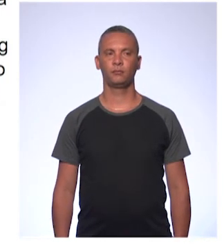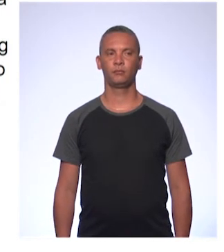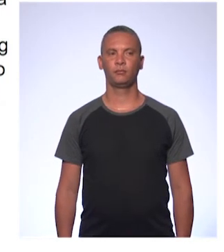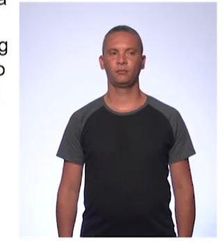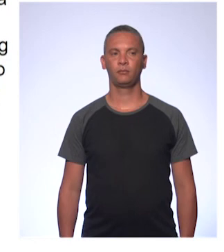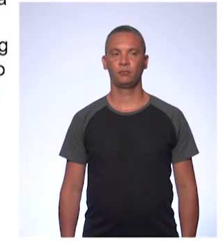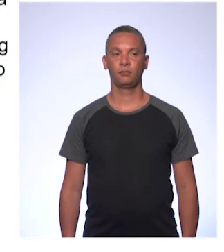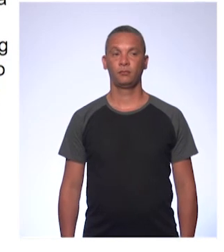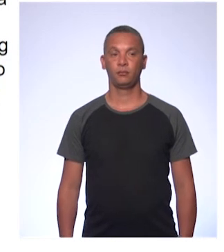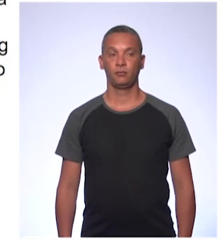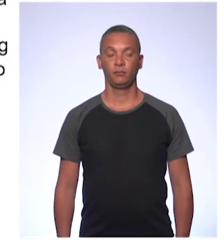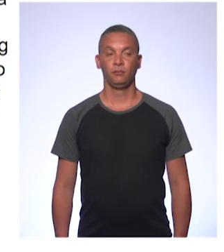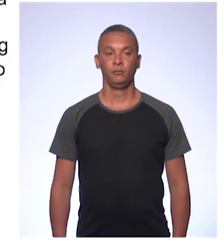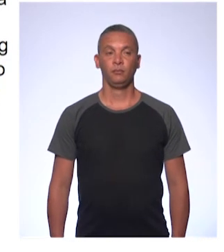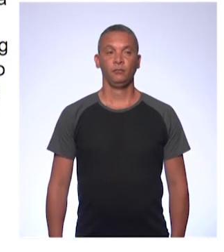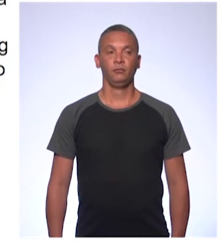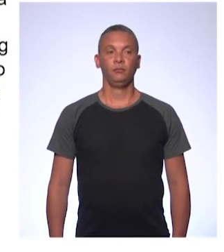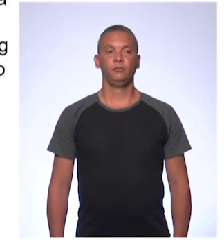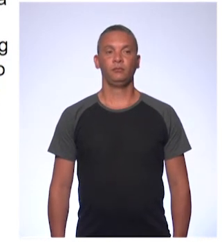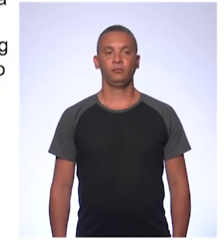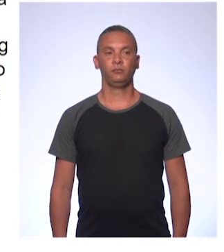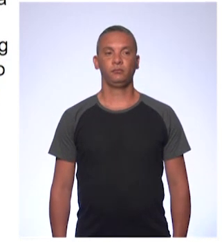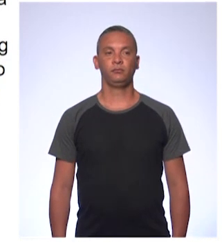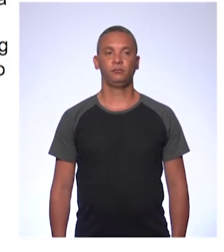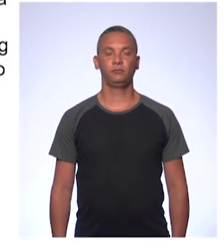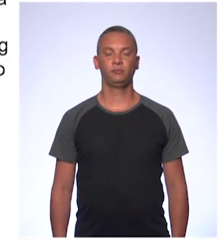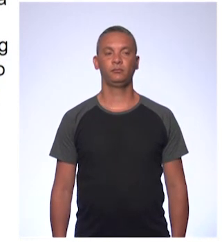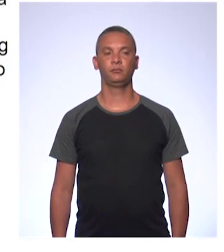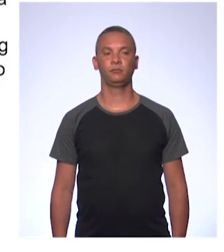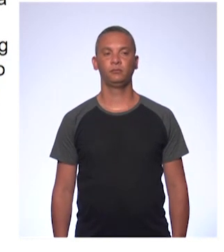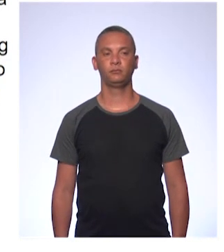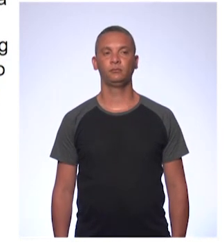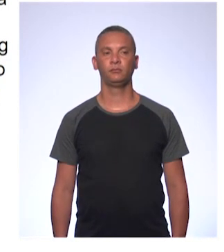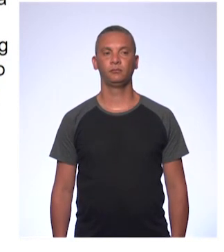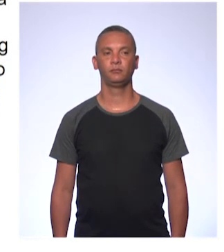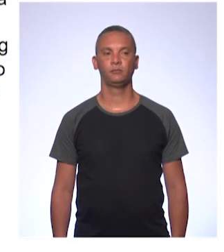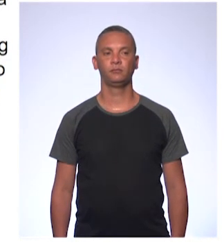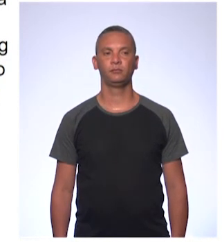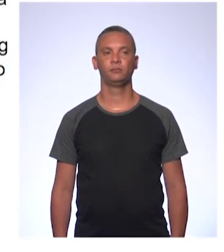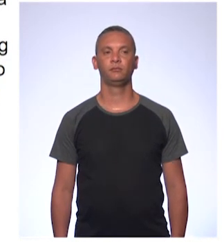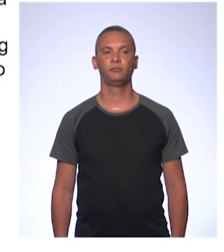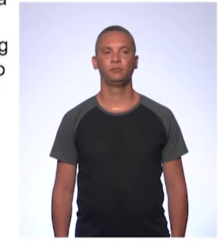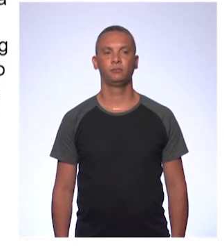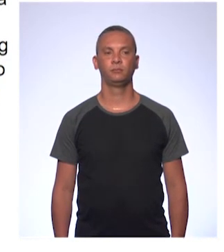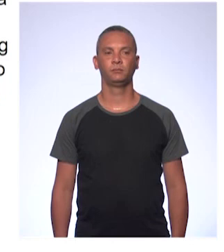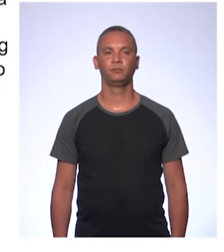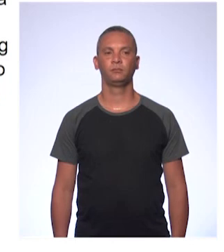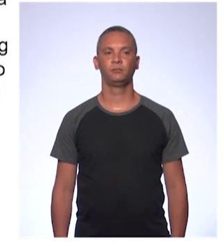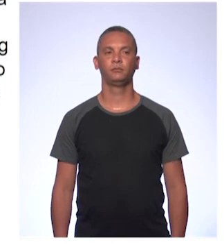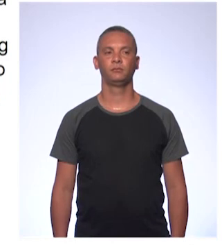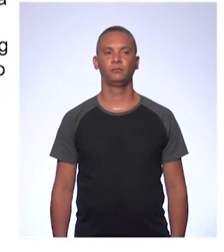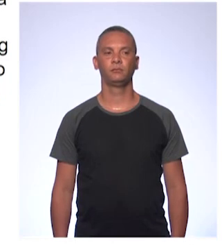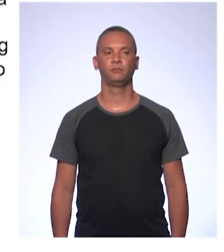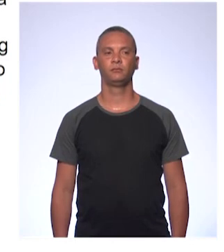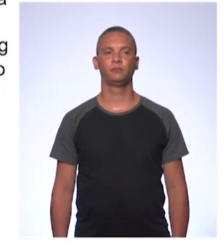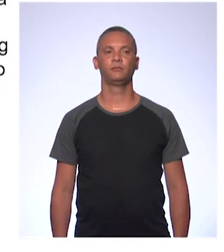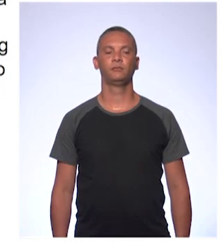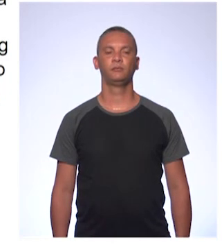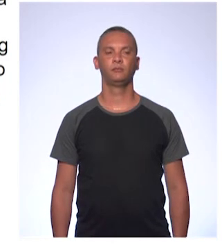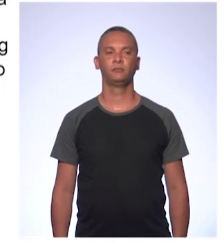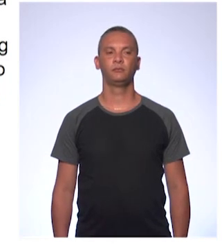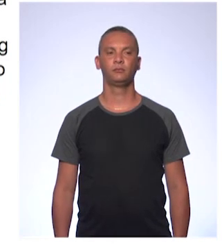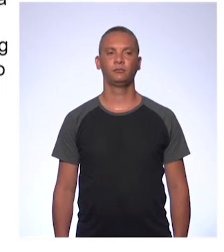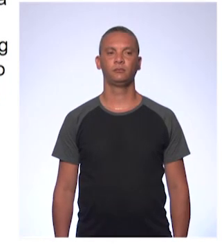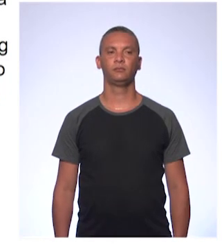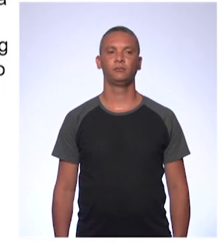Una empresa dedicada a la fabricación de purificadores de aire y de equipos de aire acondicionado